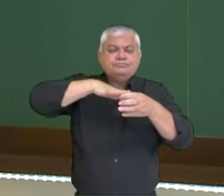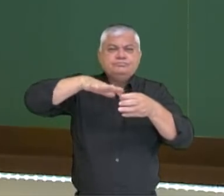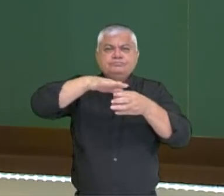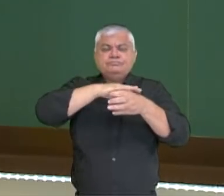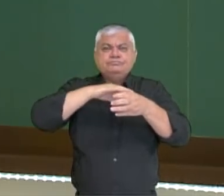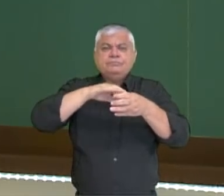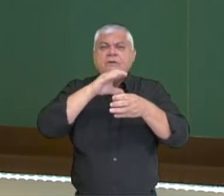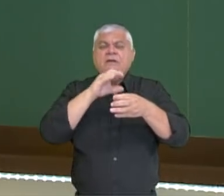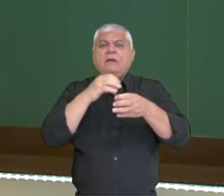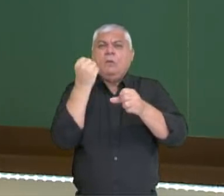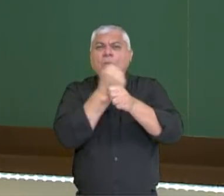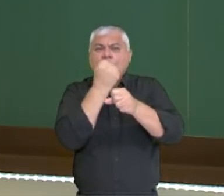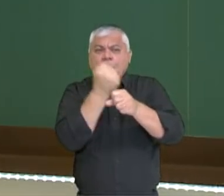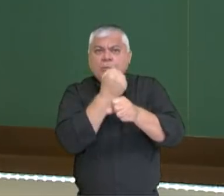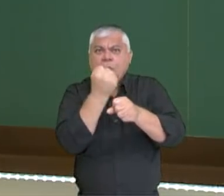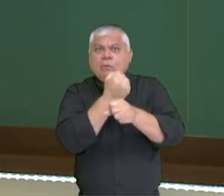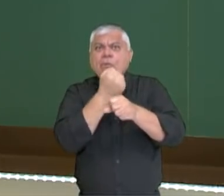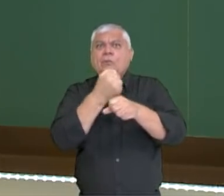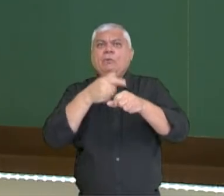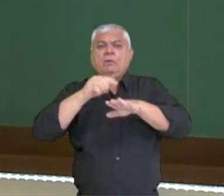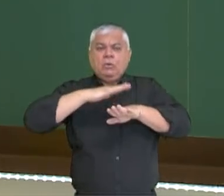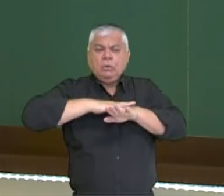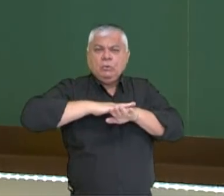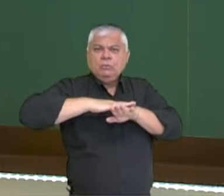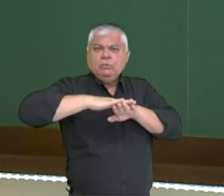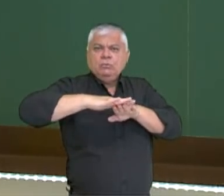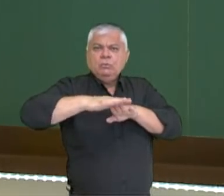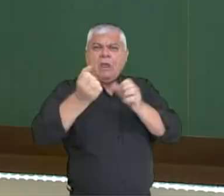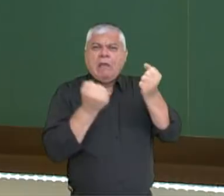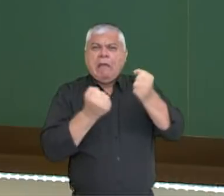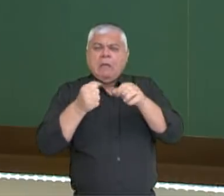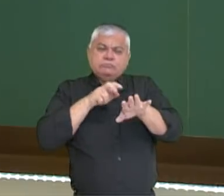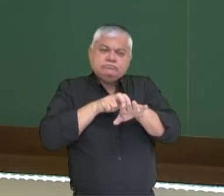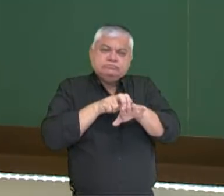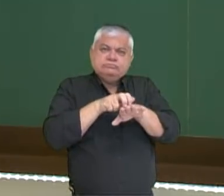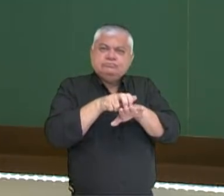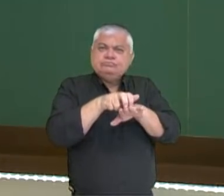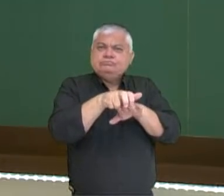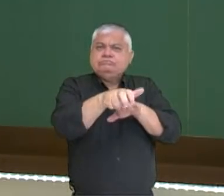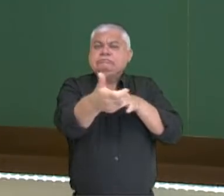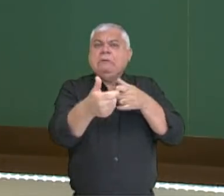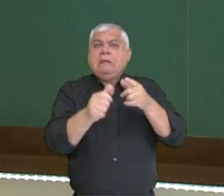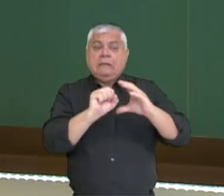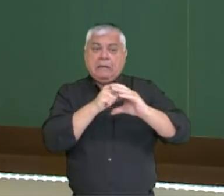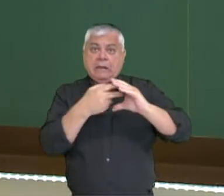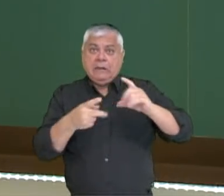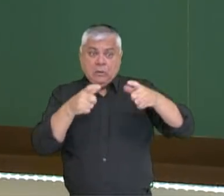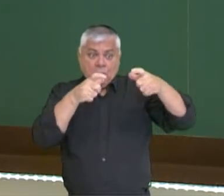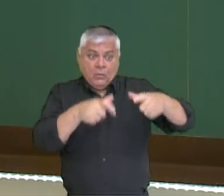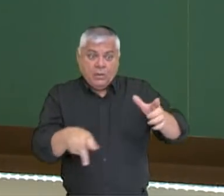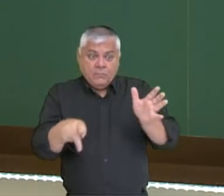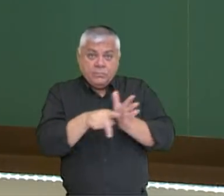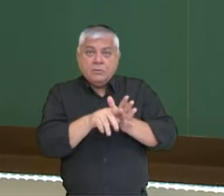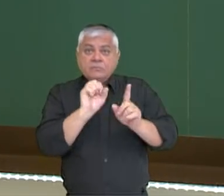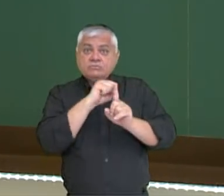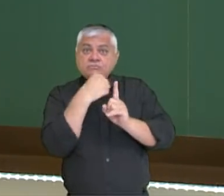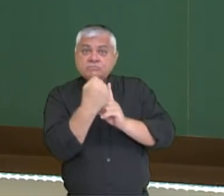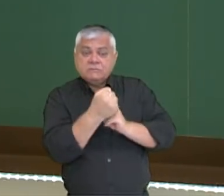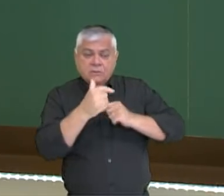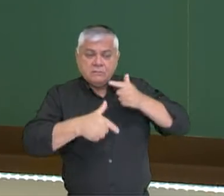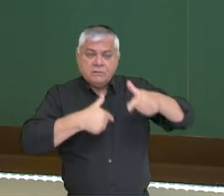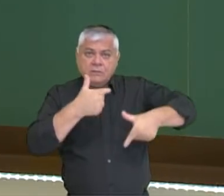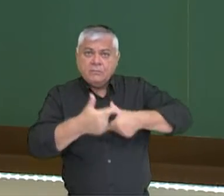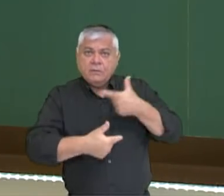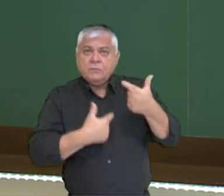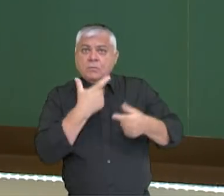de construções, impermeabilização do solo, características ali da sociedade, das atividades da